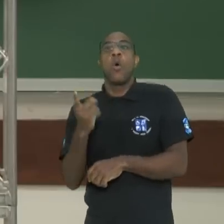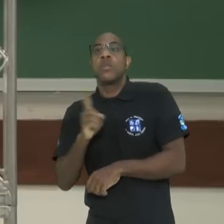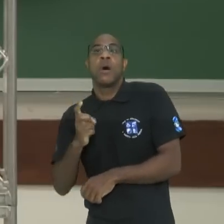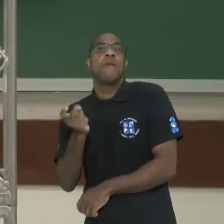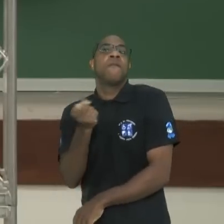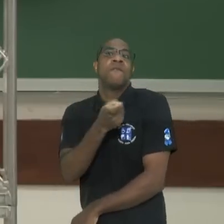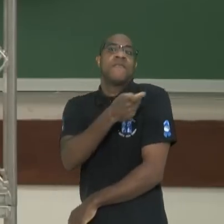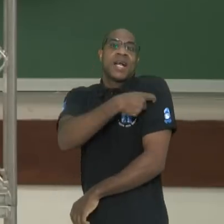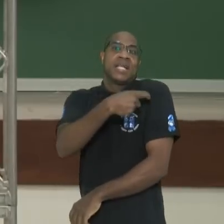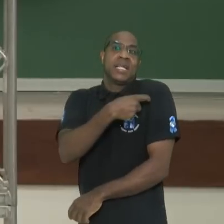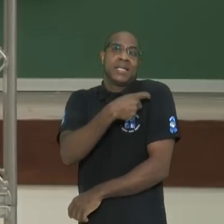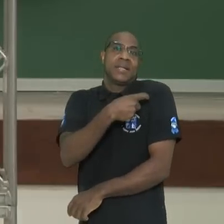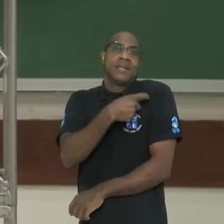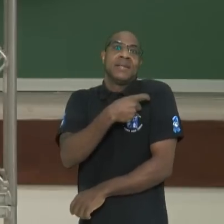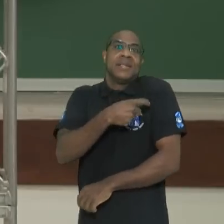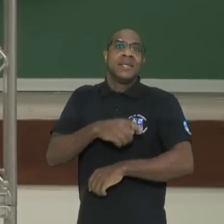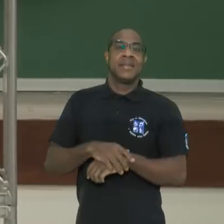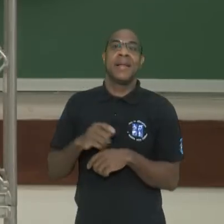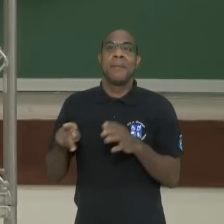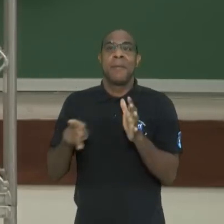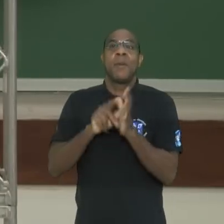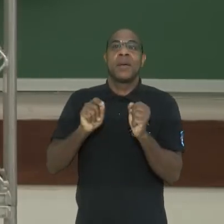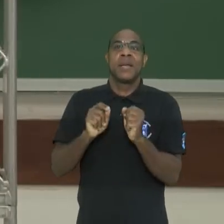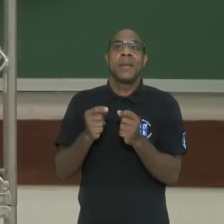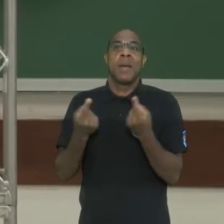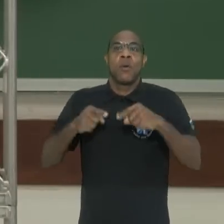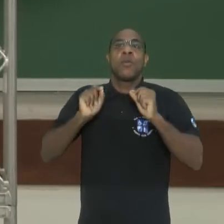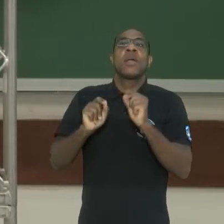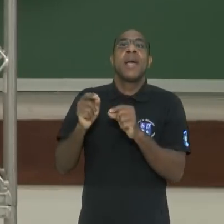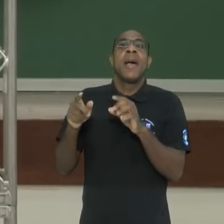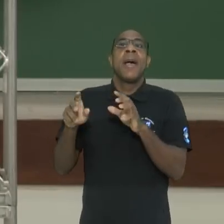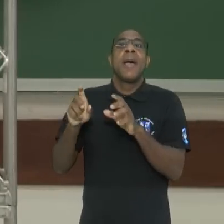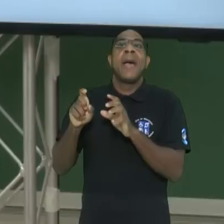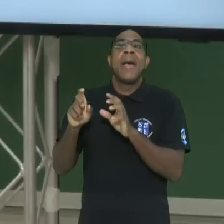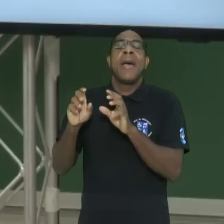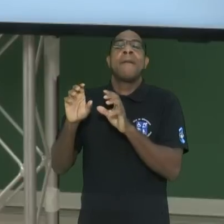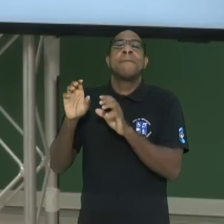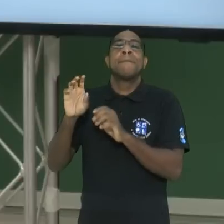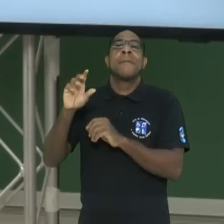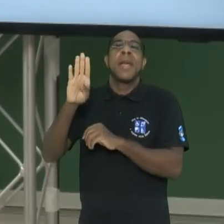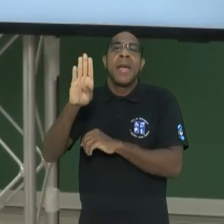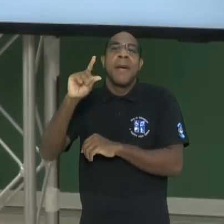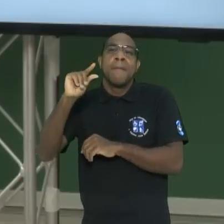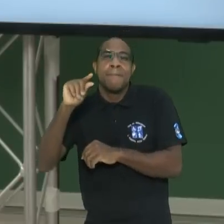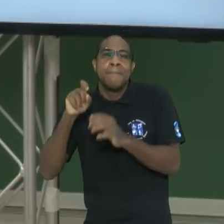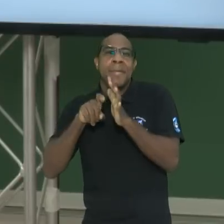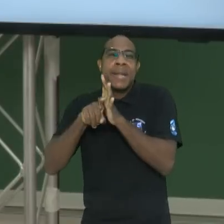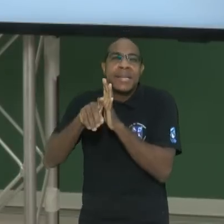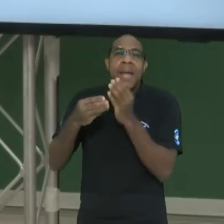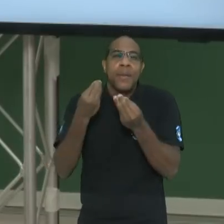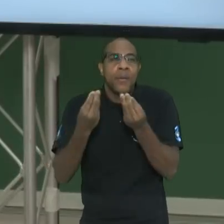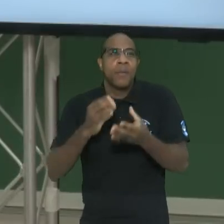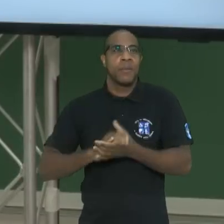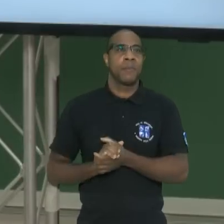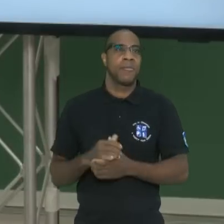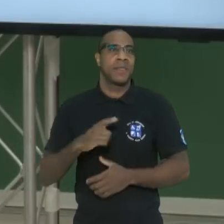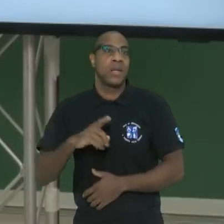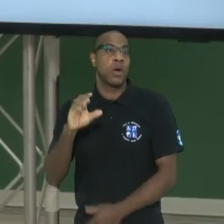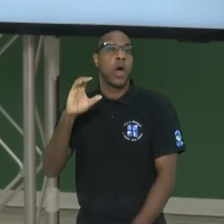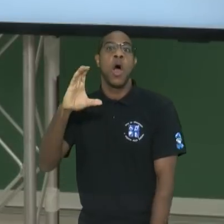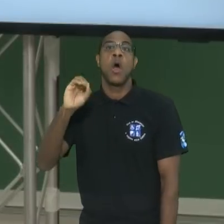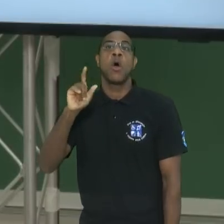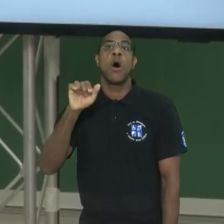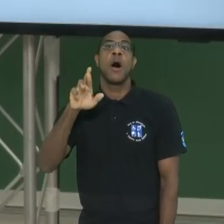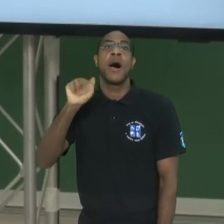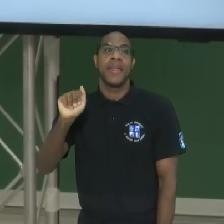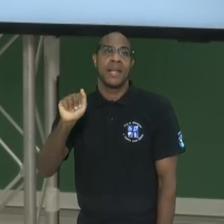por bactérias. Muito bem. As primeiras doenças foram cólera e leptospirose, doenças transmitidas pela água e